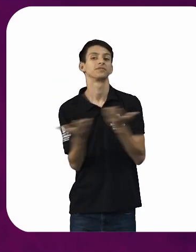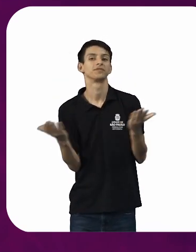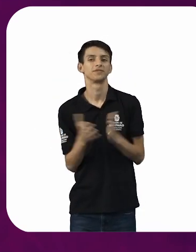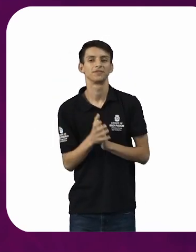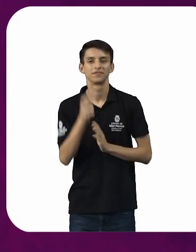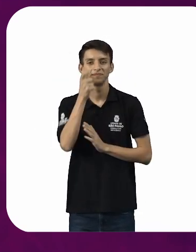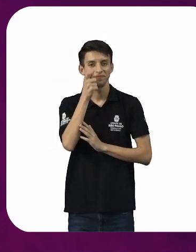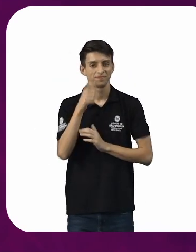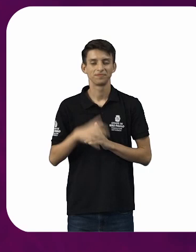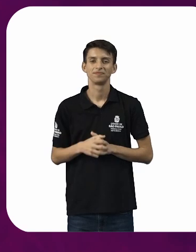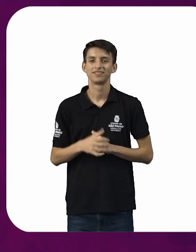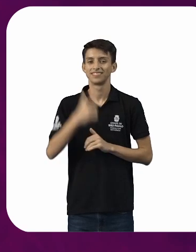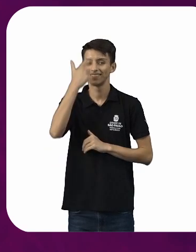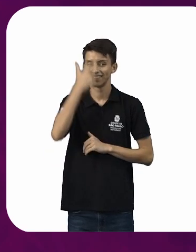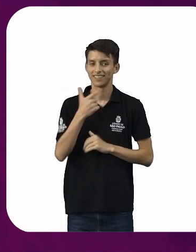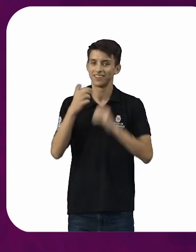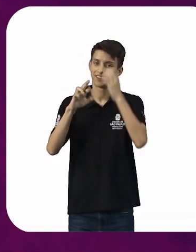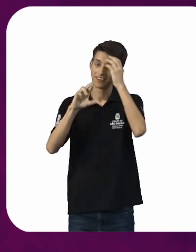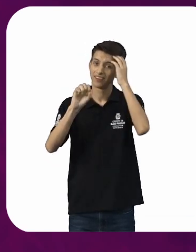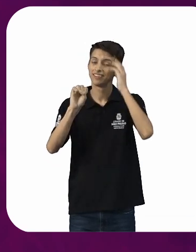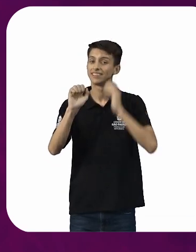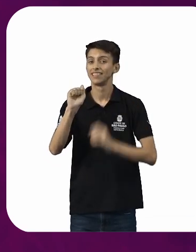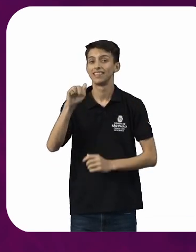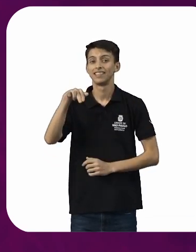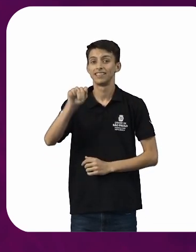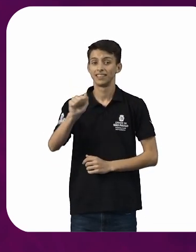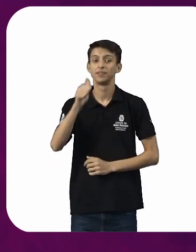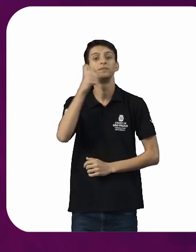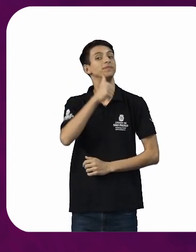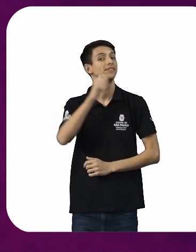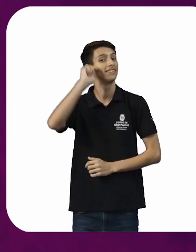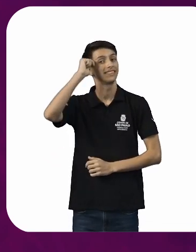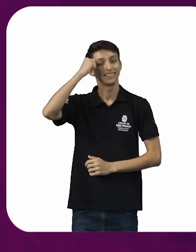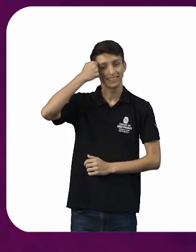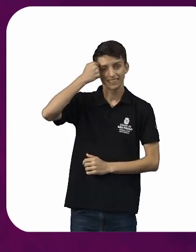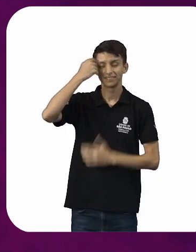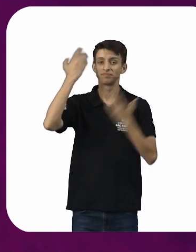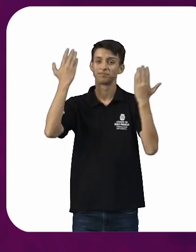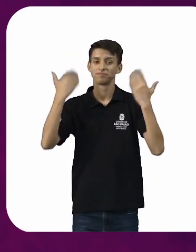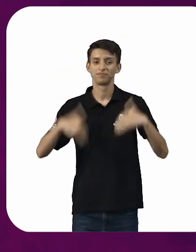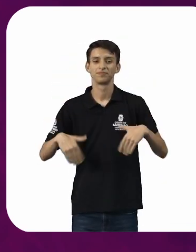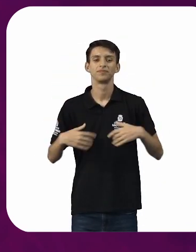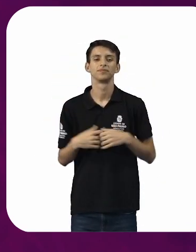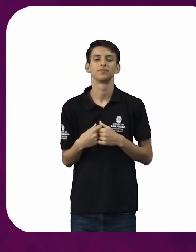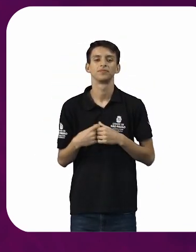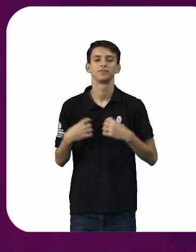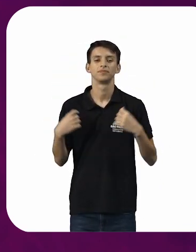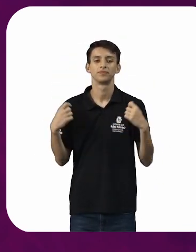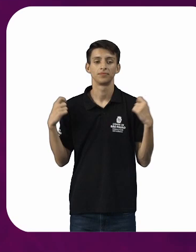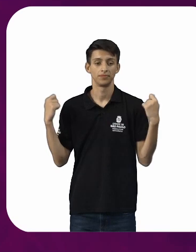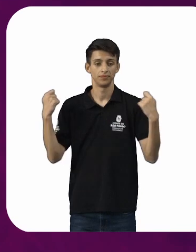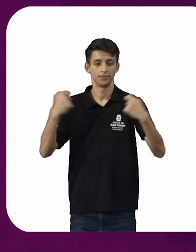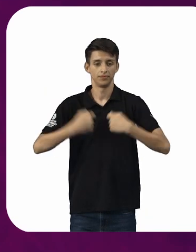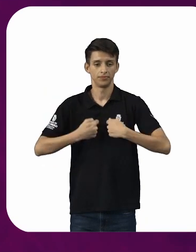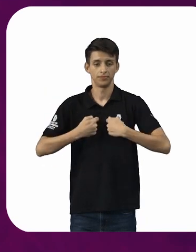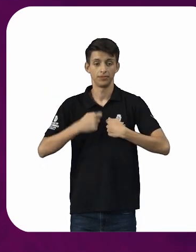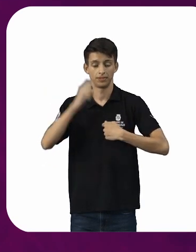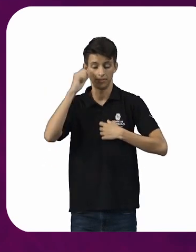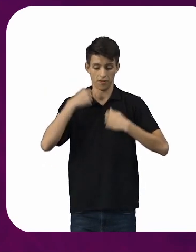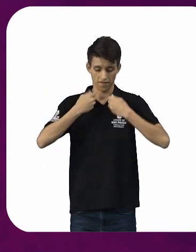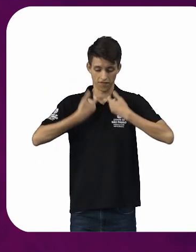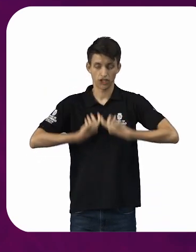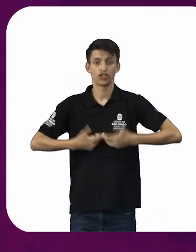acompanham. Eu sou Rosana Rufino, sou uma mulher negra, estou vestindo um vestido